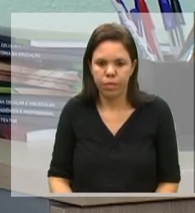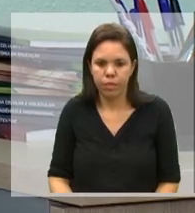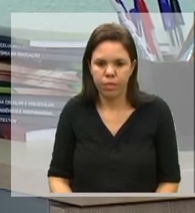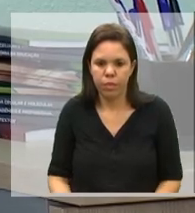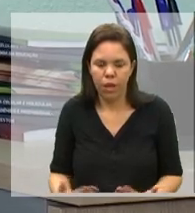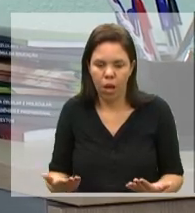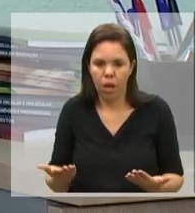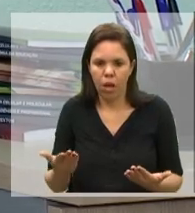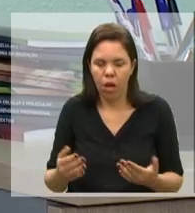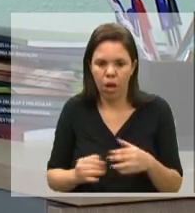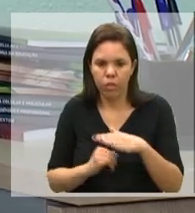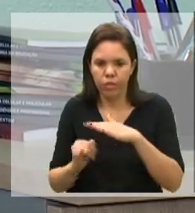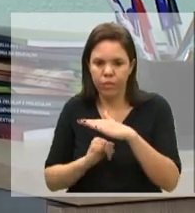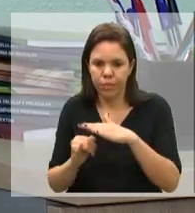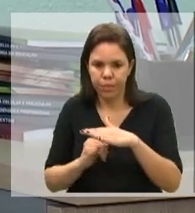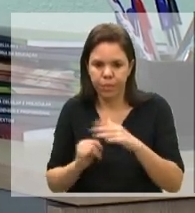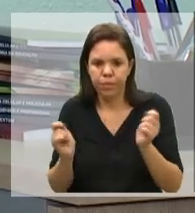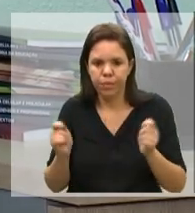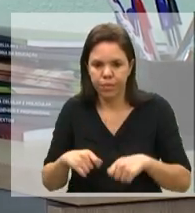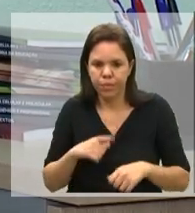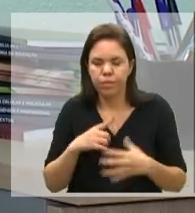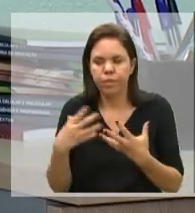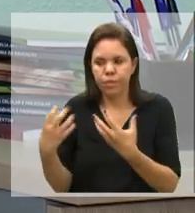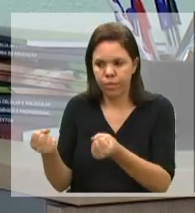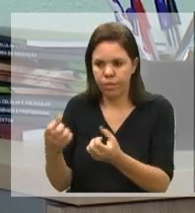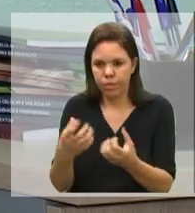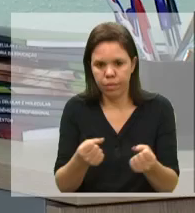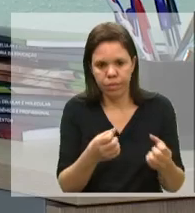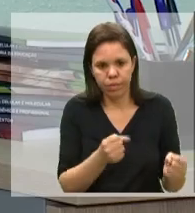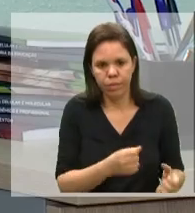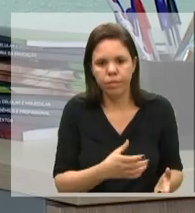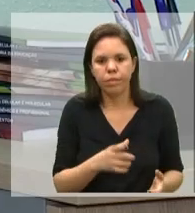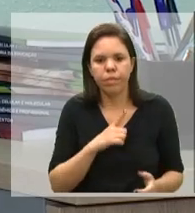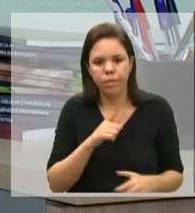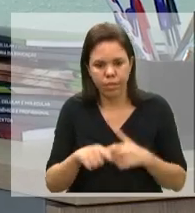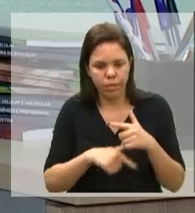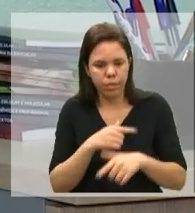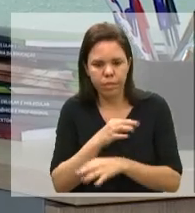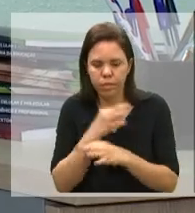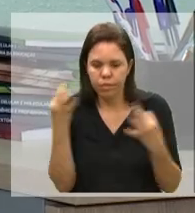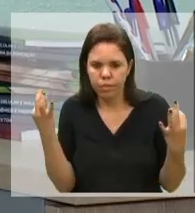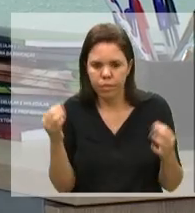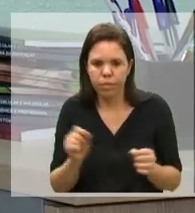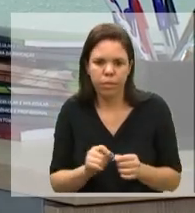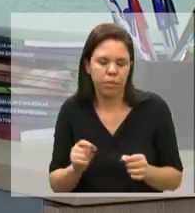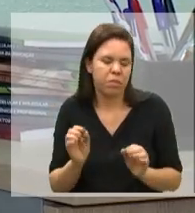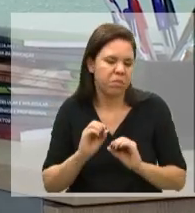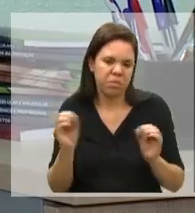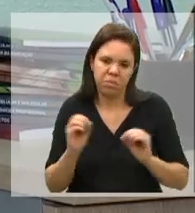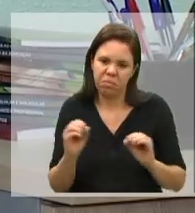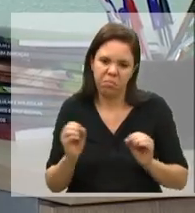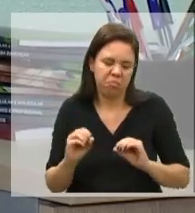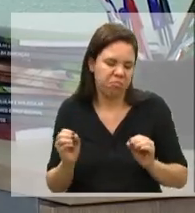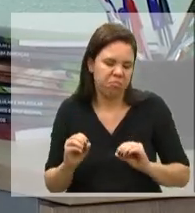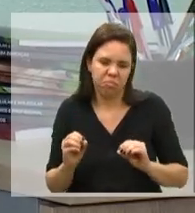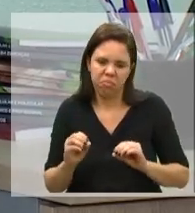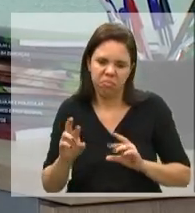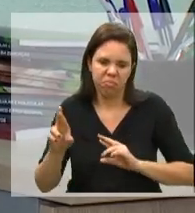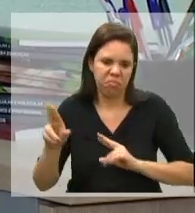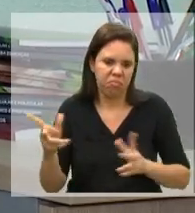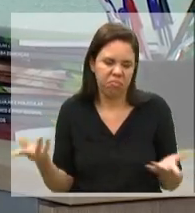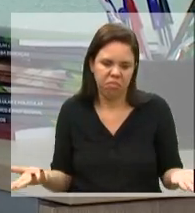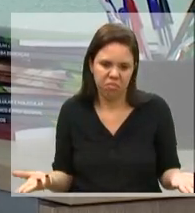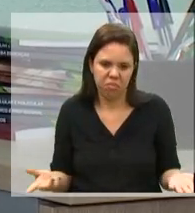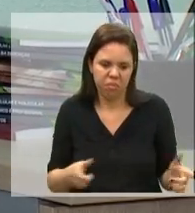as instituições são as reconhecidas, as sérias, né, as que fazem um trabalho bacana, não tem nenhuma diferença para o profissional que pegou o